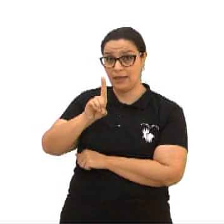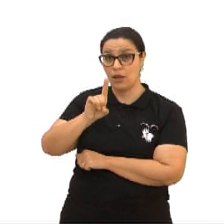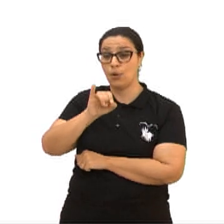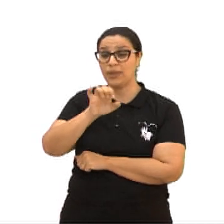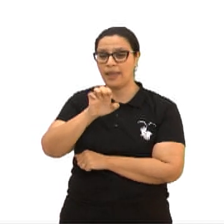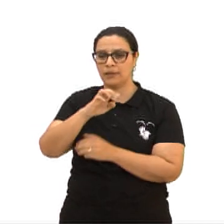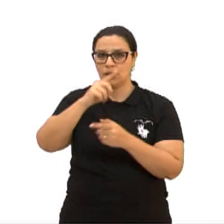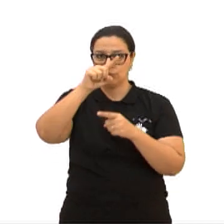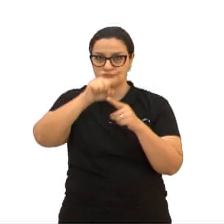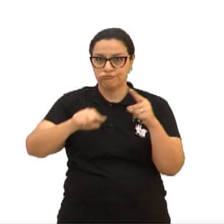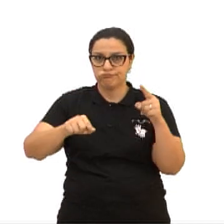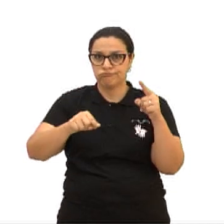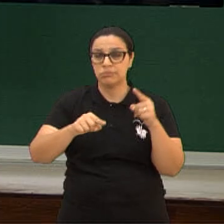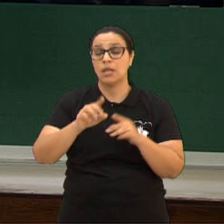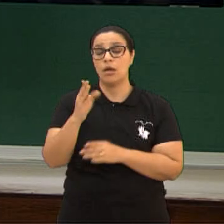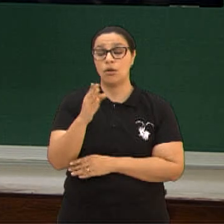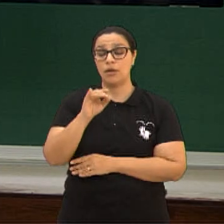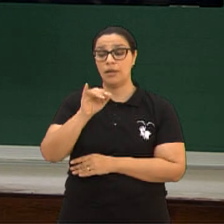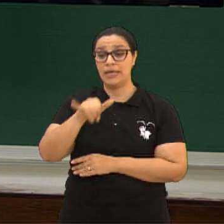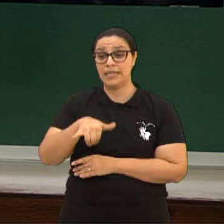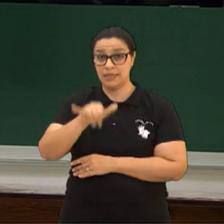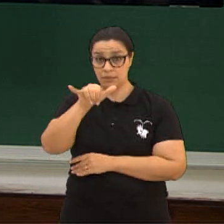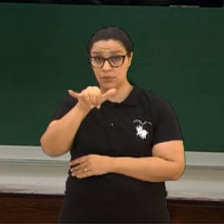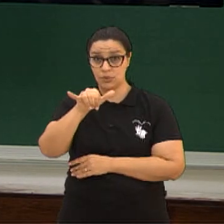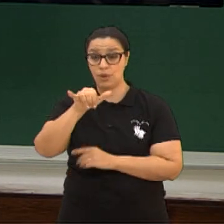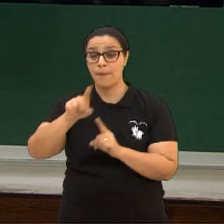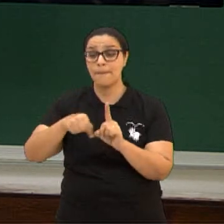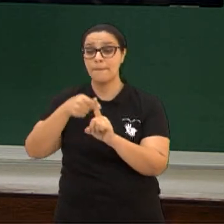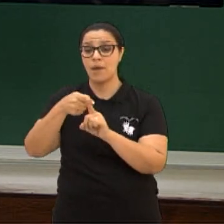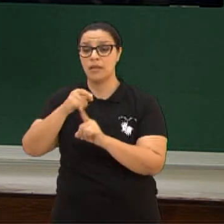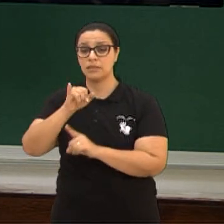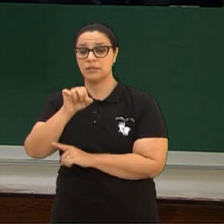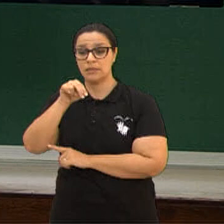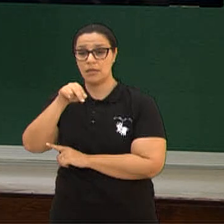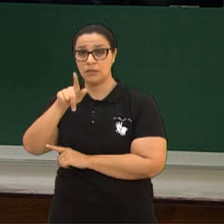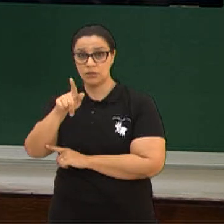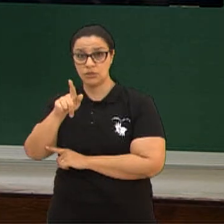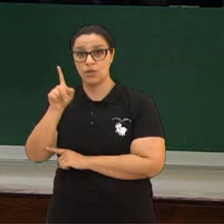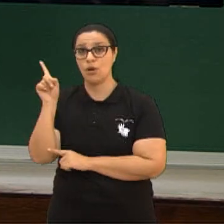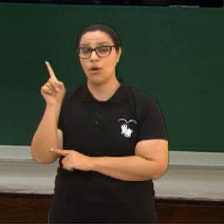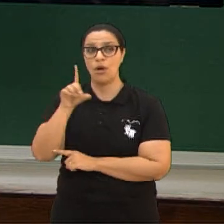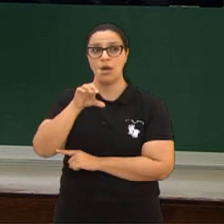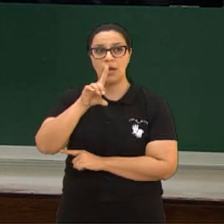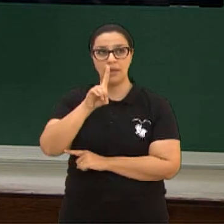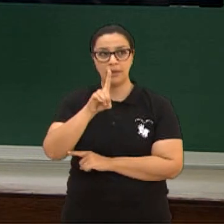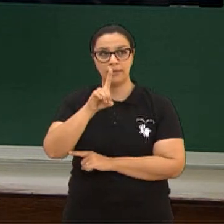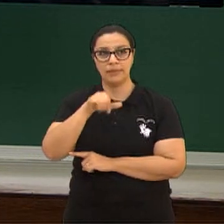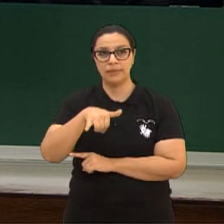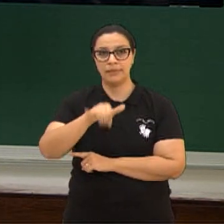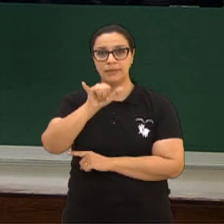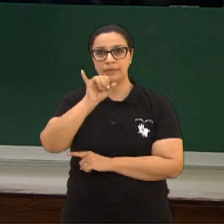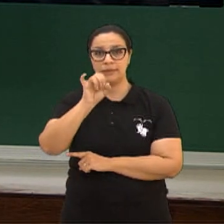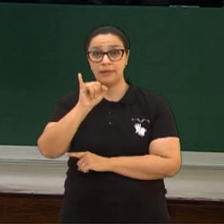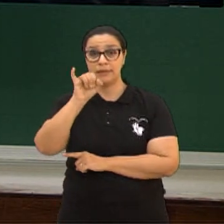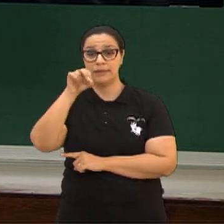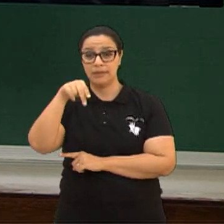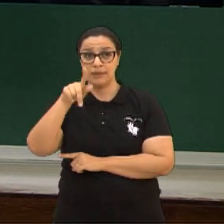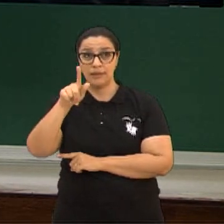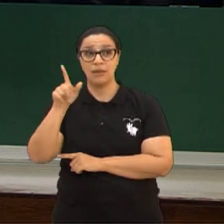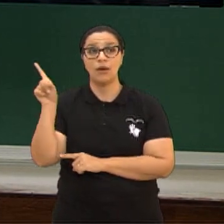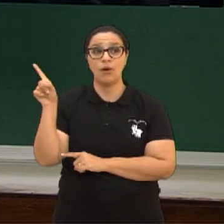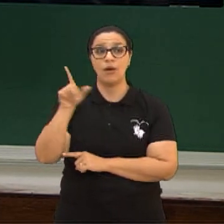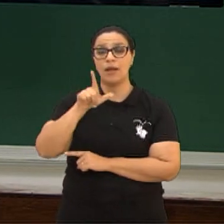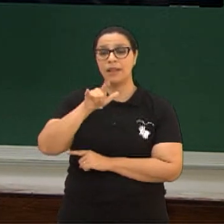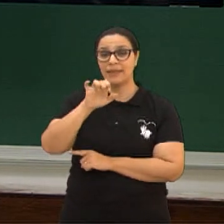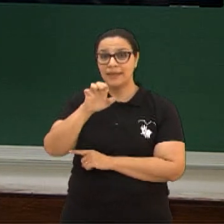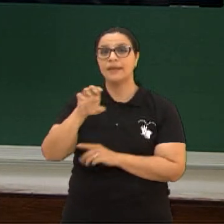ie, coloco o y e mais o ing. E vai ficar dying. O caso do